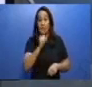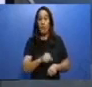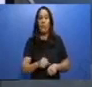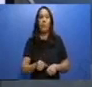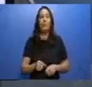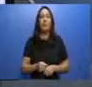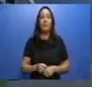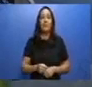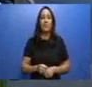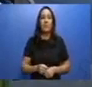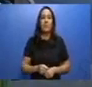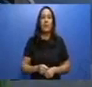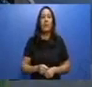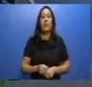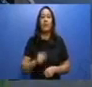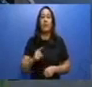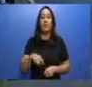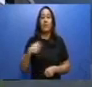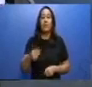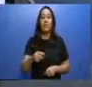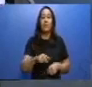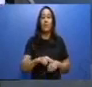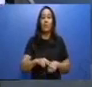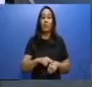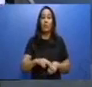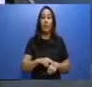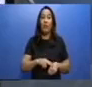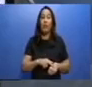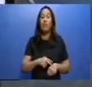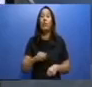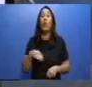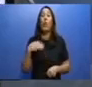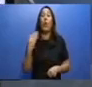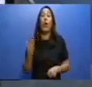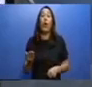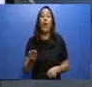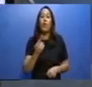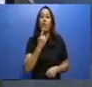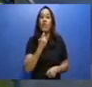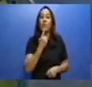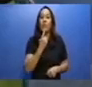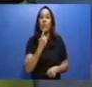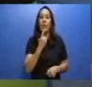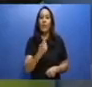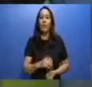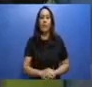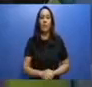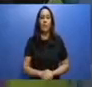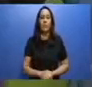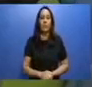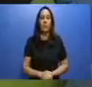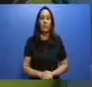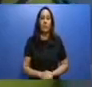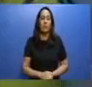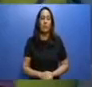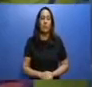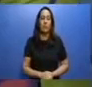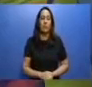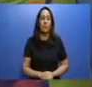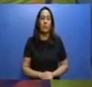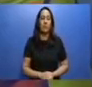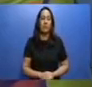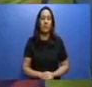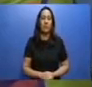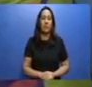vem? Ele tá para cima. Vai vir um vermelho para baixo. Olha como que eu desenho. Então, eu vou